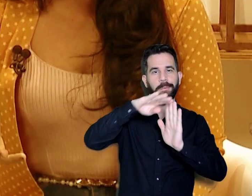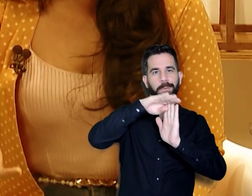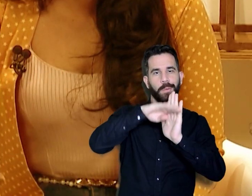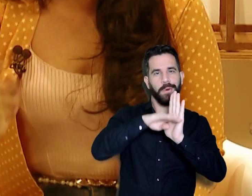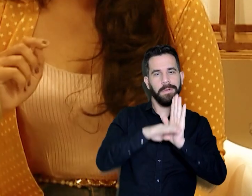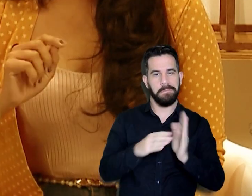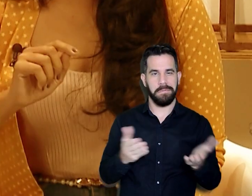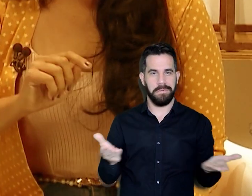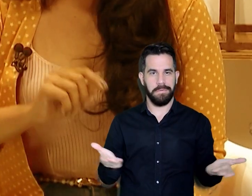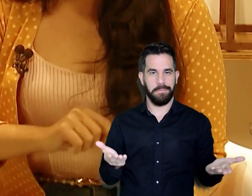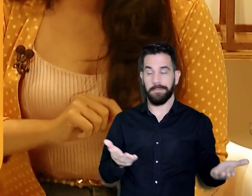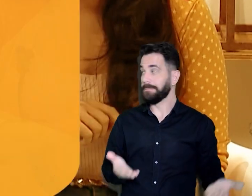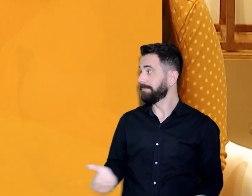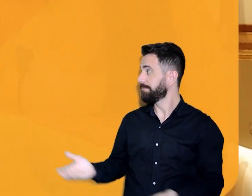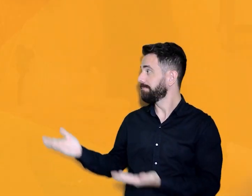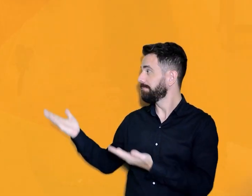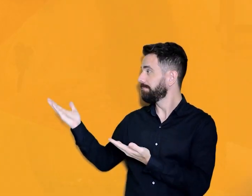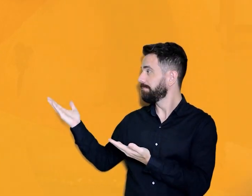A seguir,